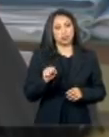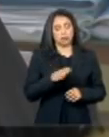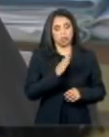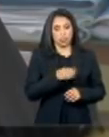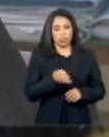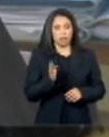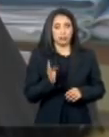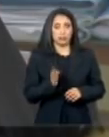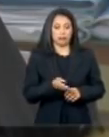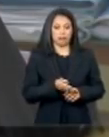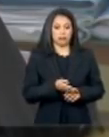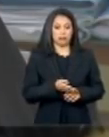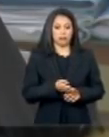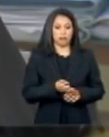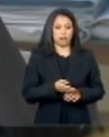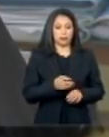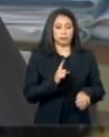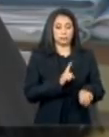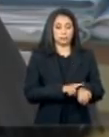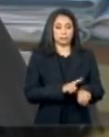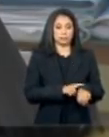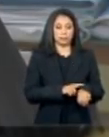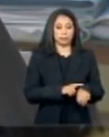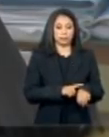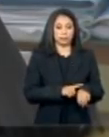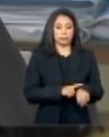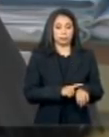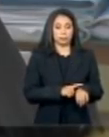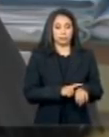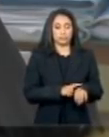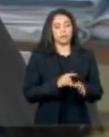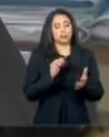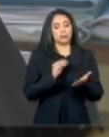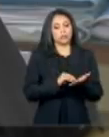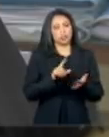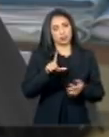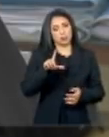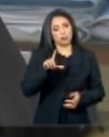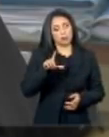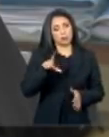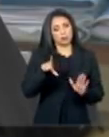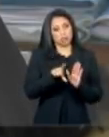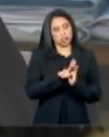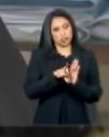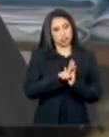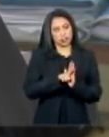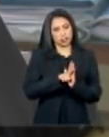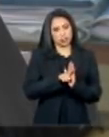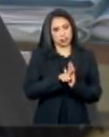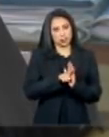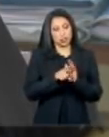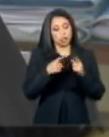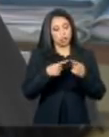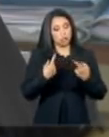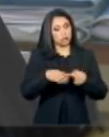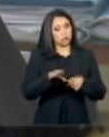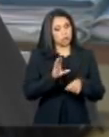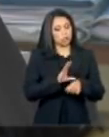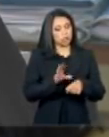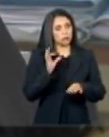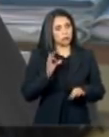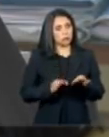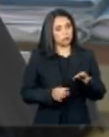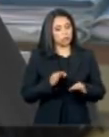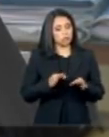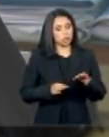atos qualquer tempo quando eivados de ilegalidade ou em construção da entretanto caso o julgamento da legalidade